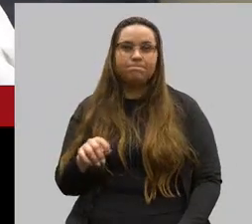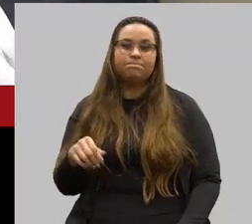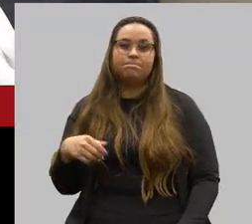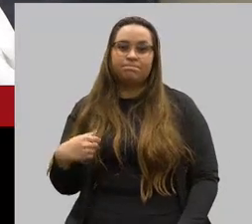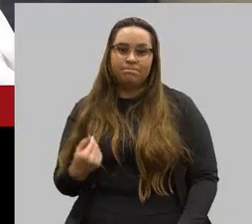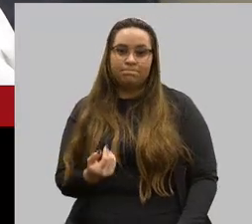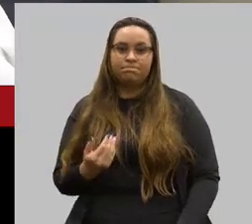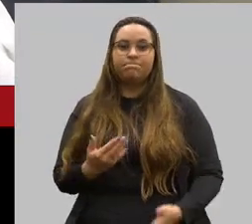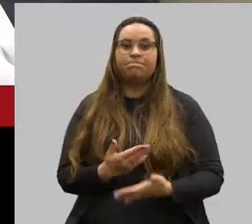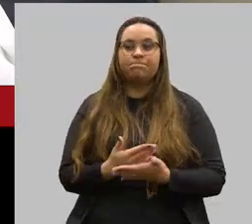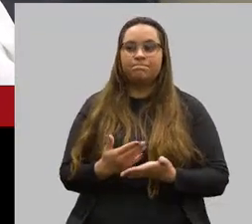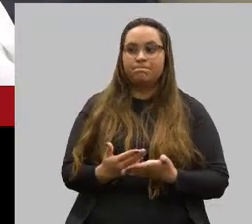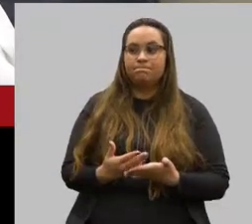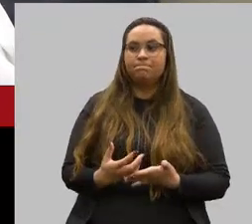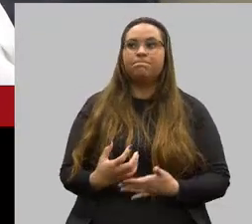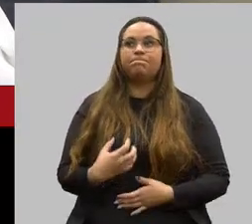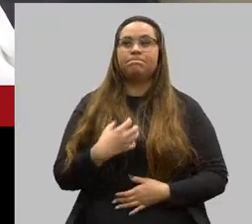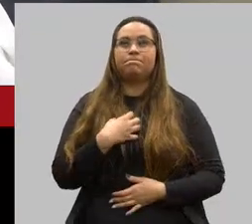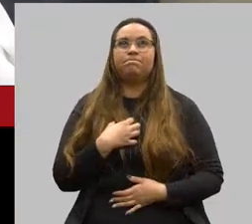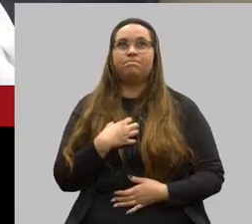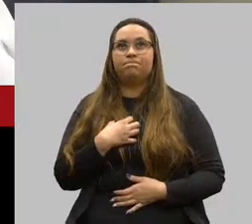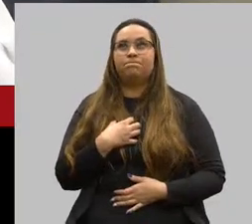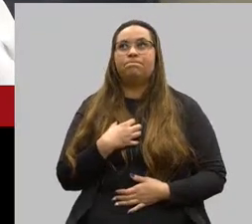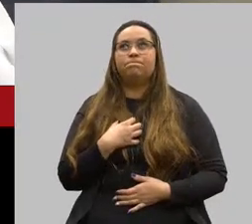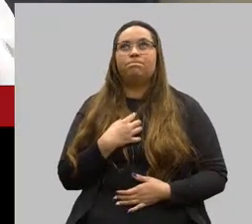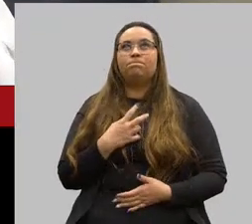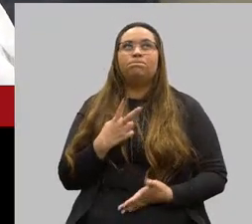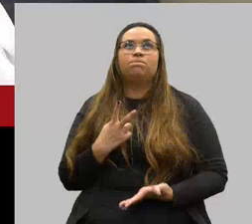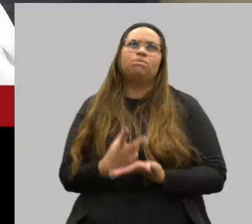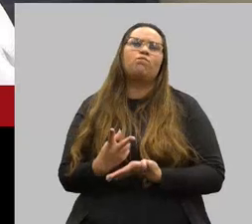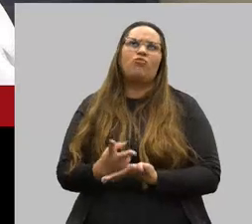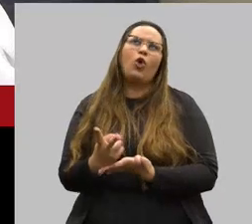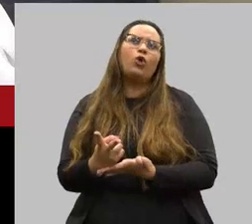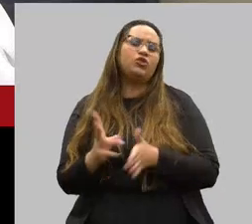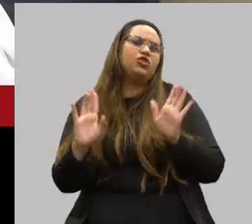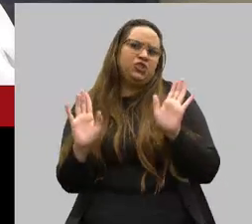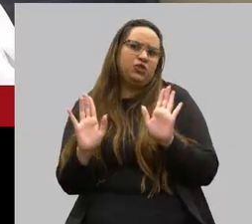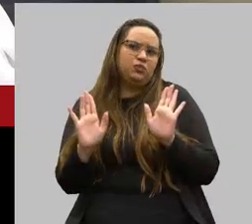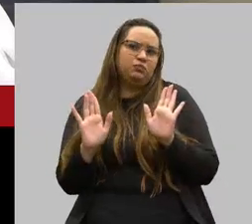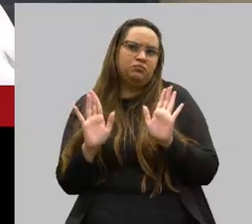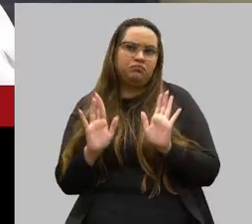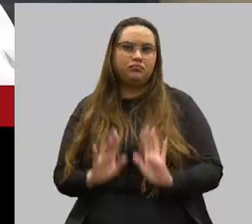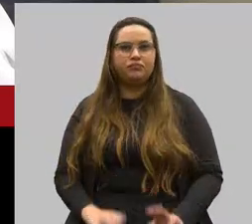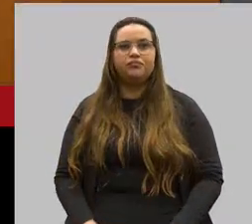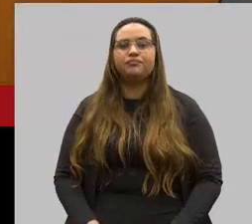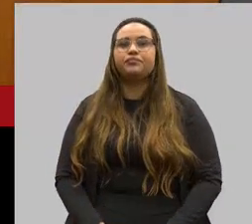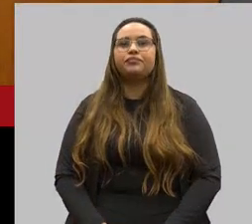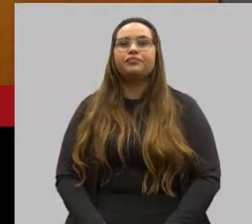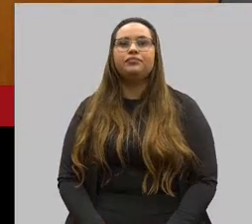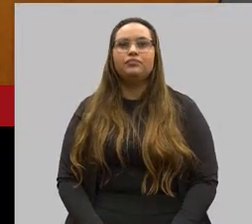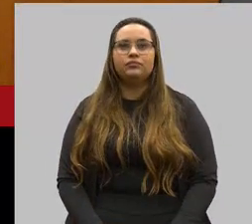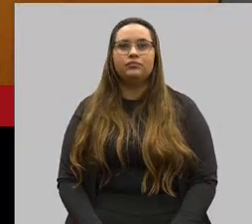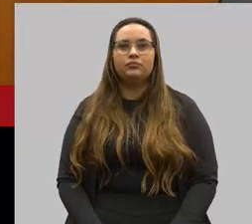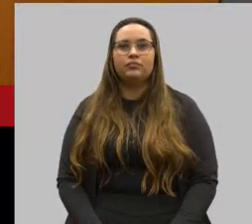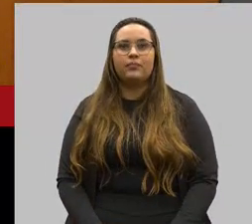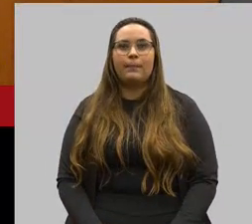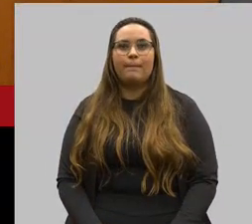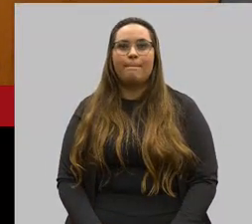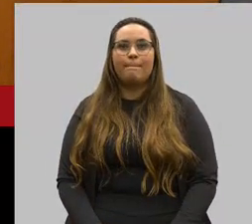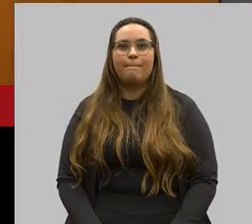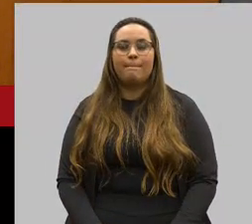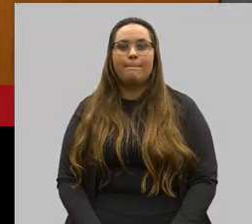dá de forma né contínua e imediata Ok por que que eu tô fazendo a pergunta para